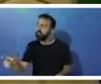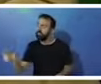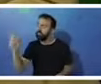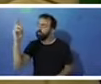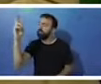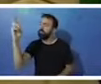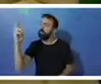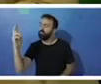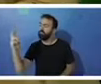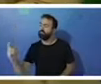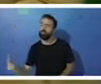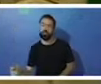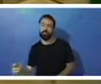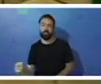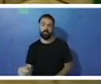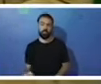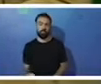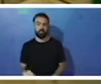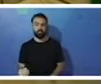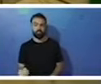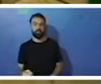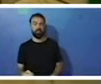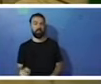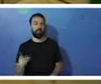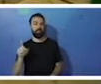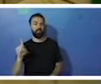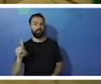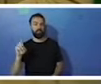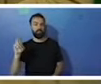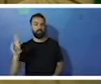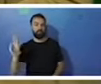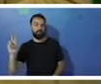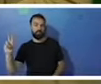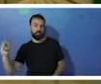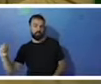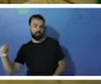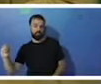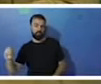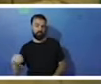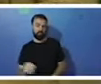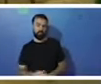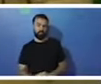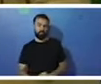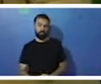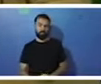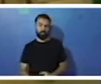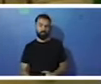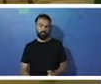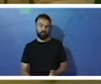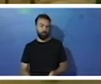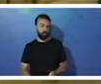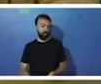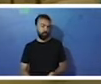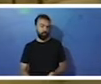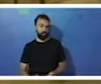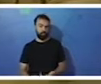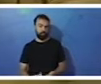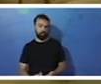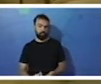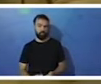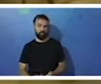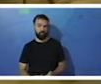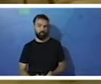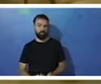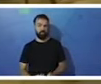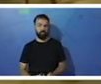produto 120, ou que chega mais próximo, caso não tenha o 120. Então, vamos lá.